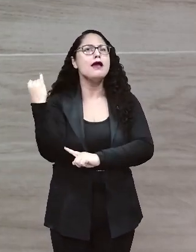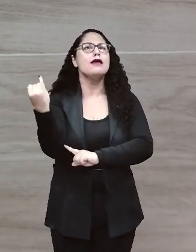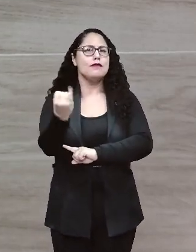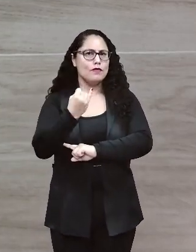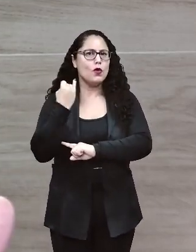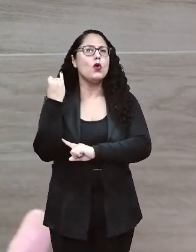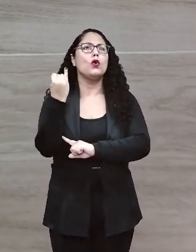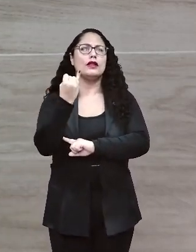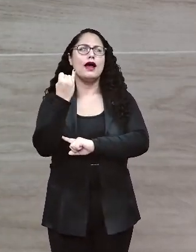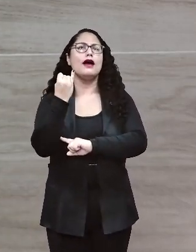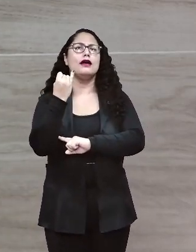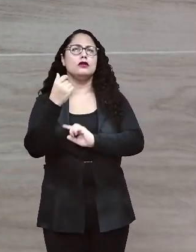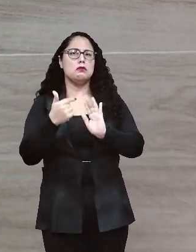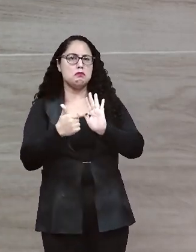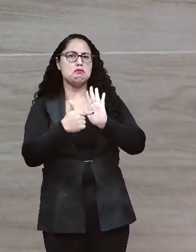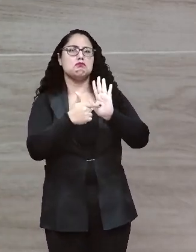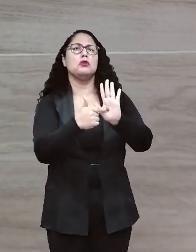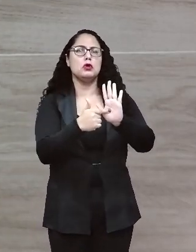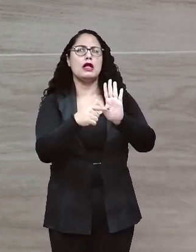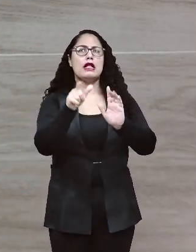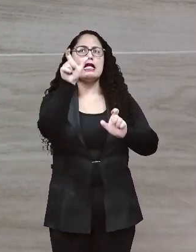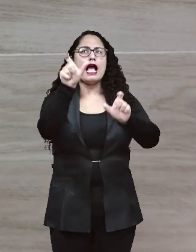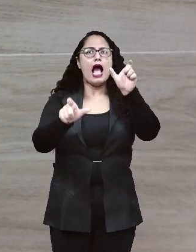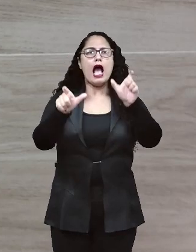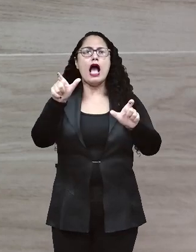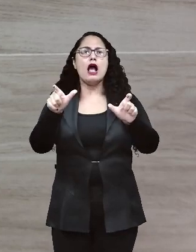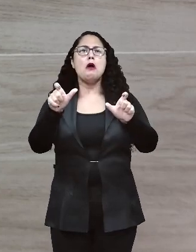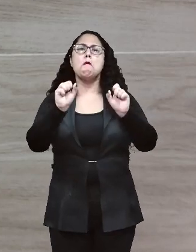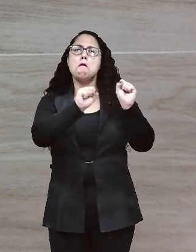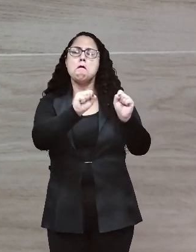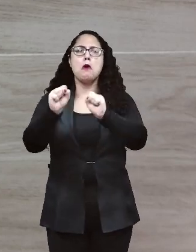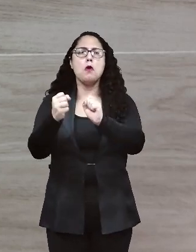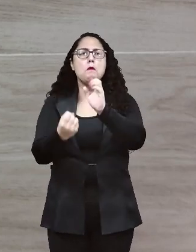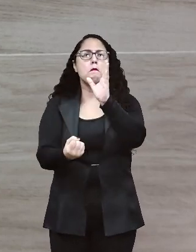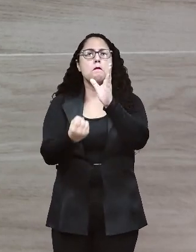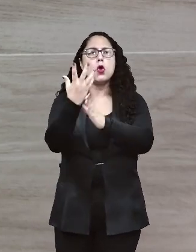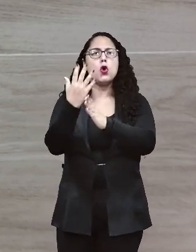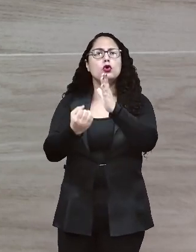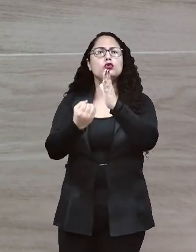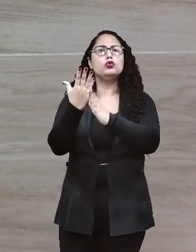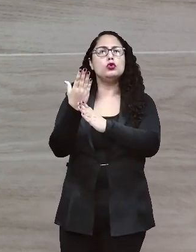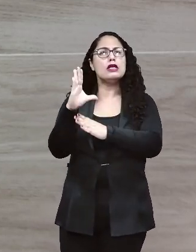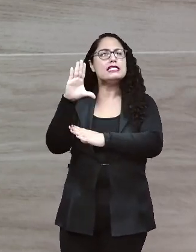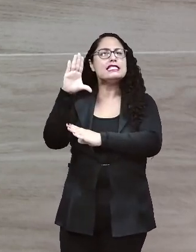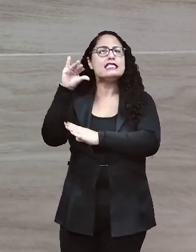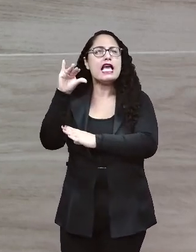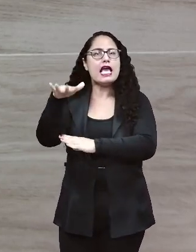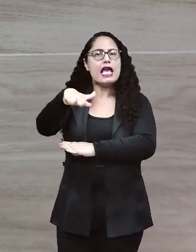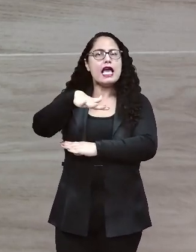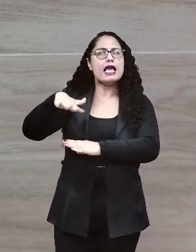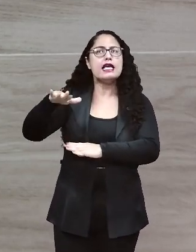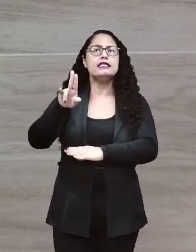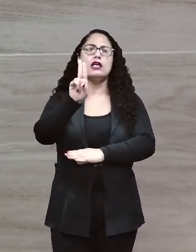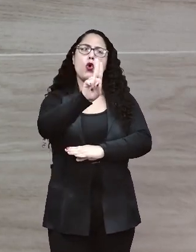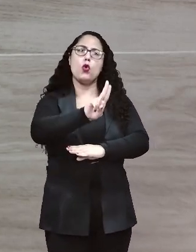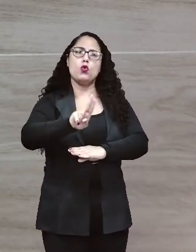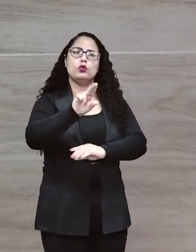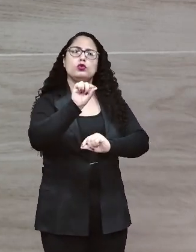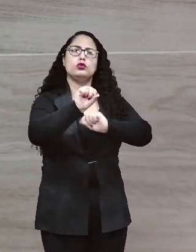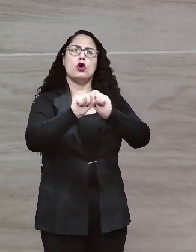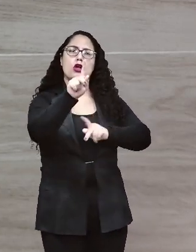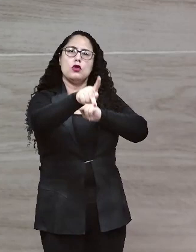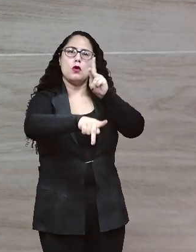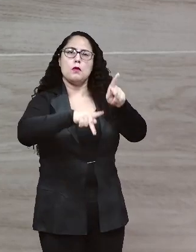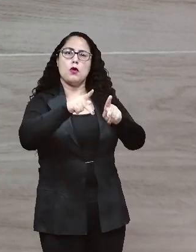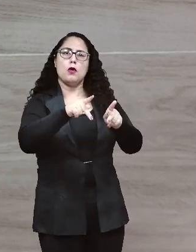importante, colocando eles para que eles possam produzir ciência utilizando o